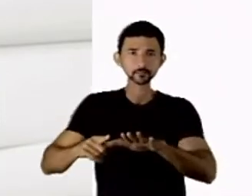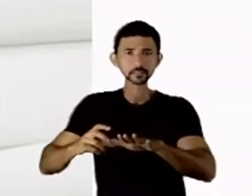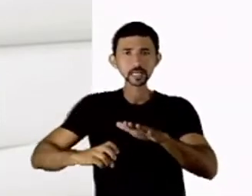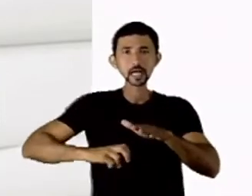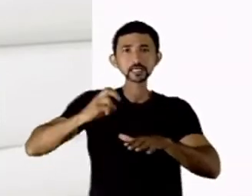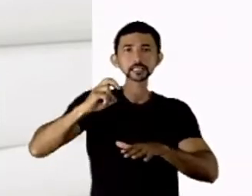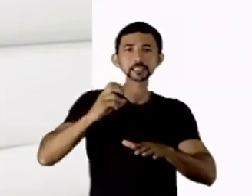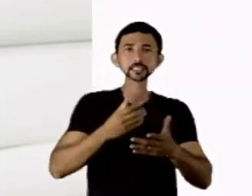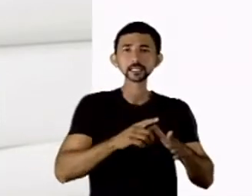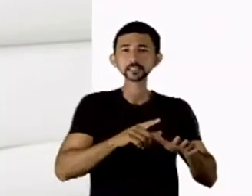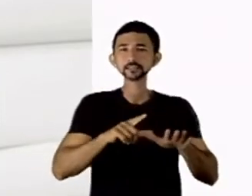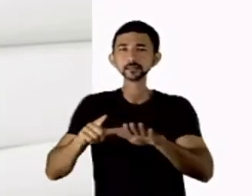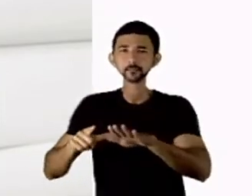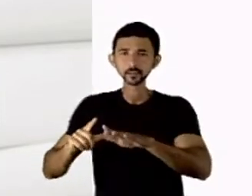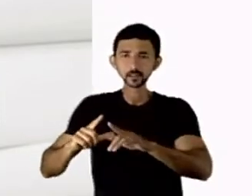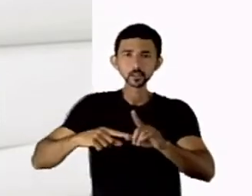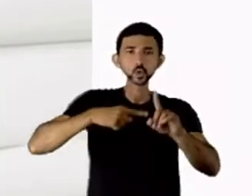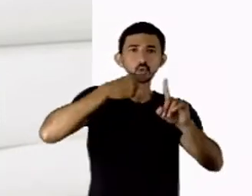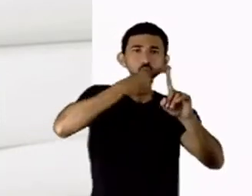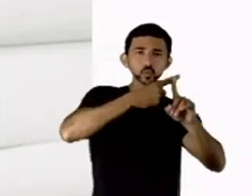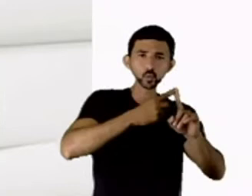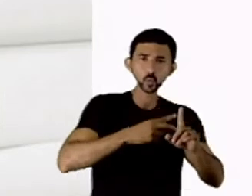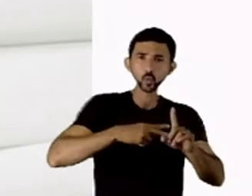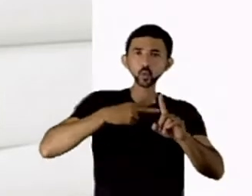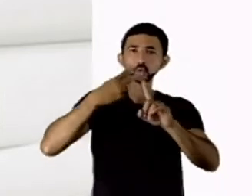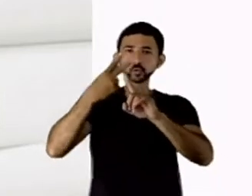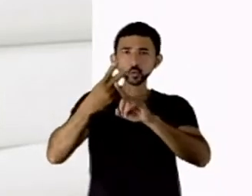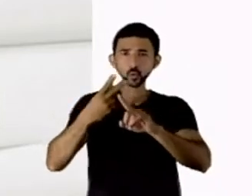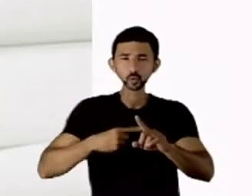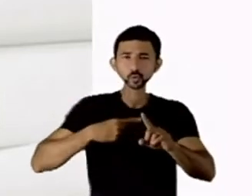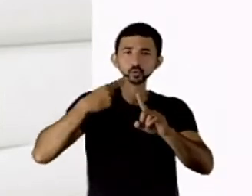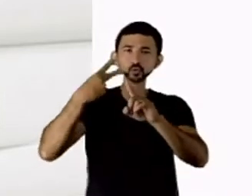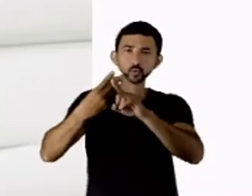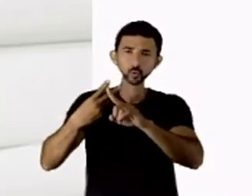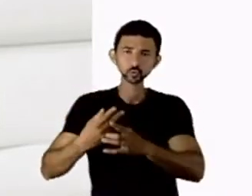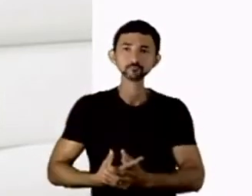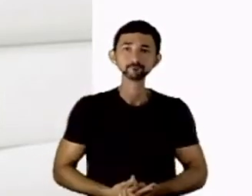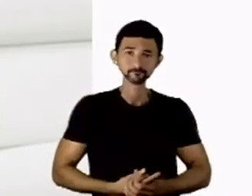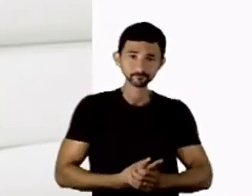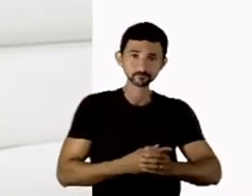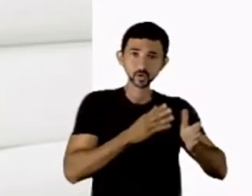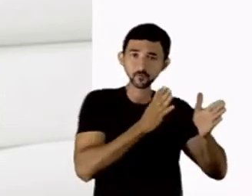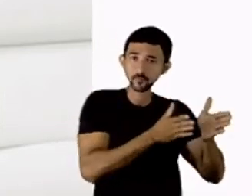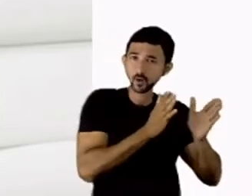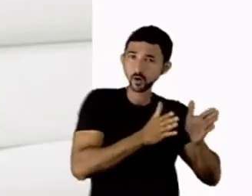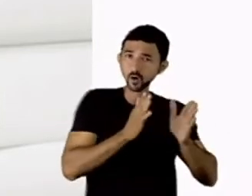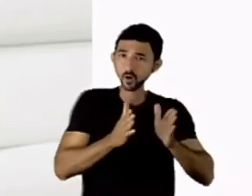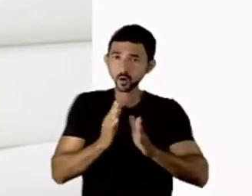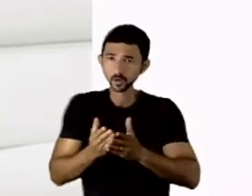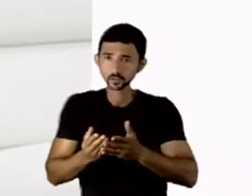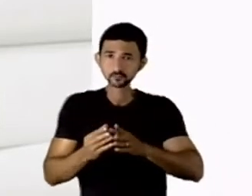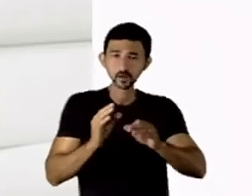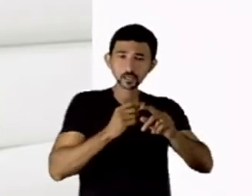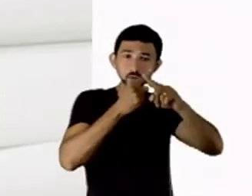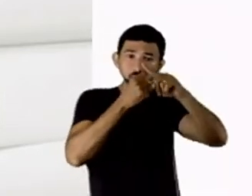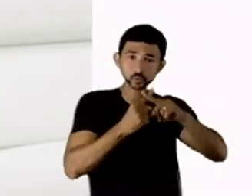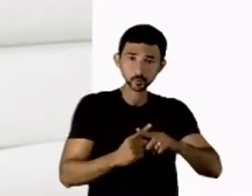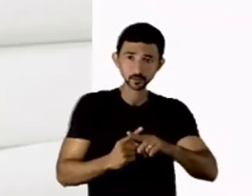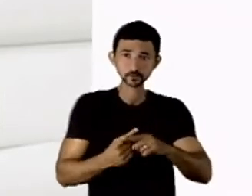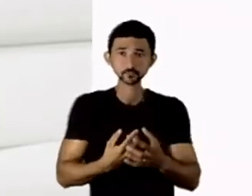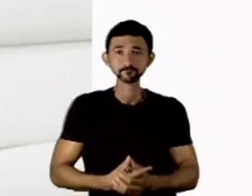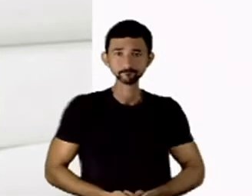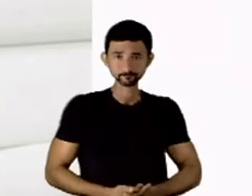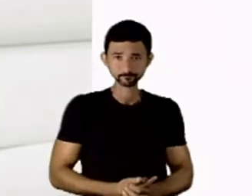dobro e a quinta é o dobro. Esse dobro que ele vai caminhando, a gente faz uma multiplicação,